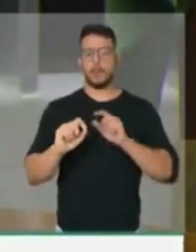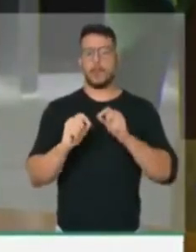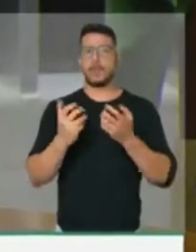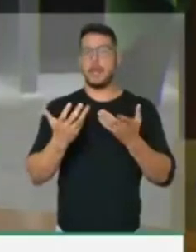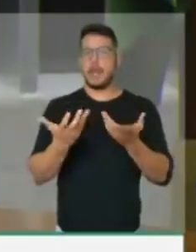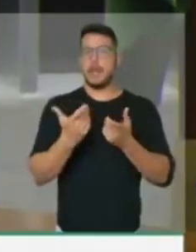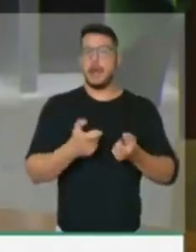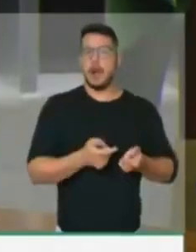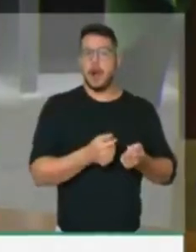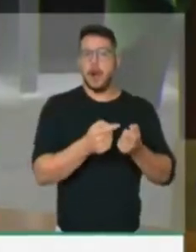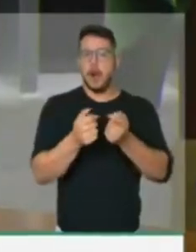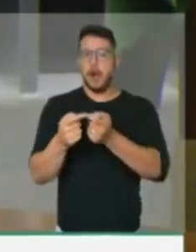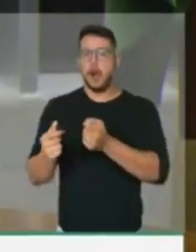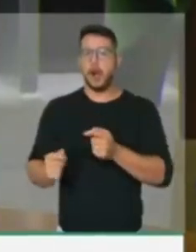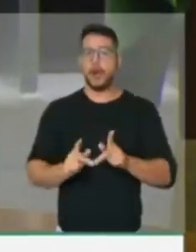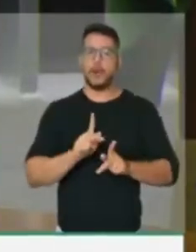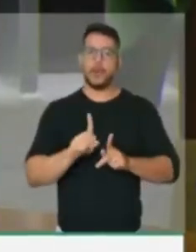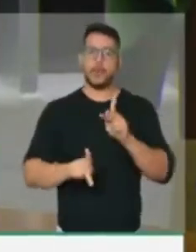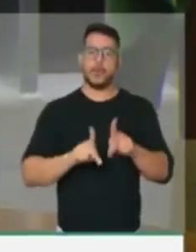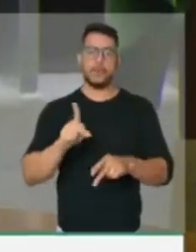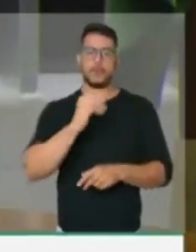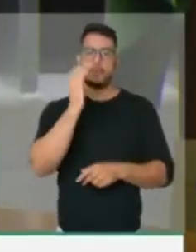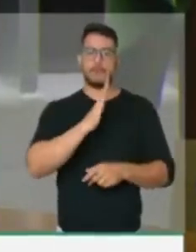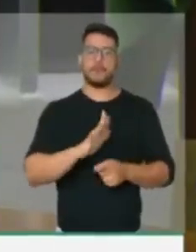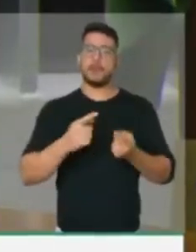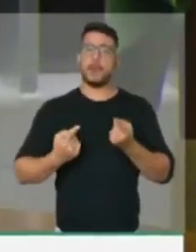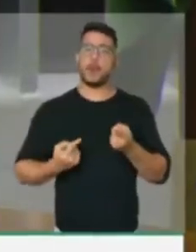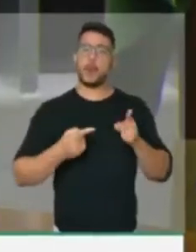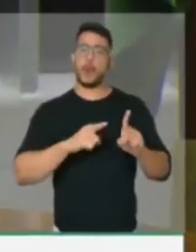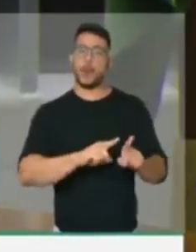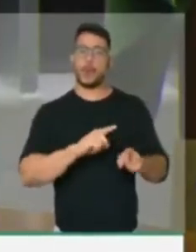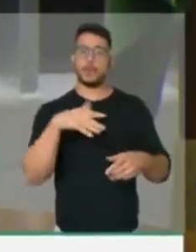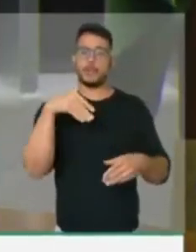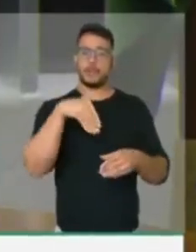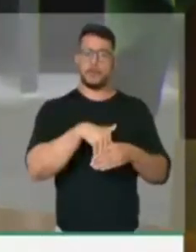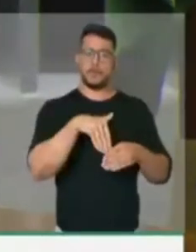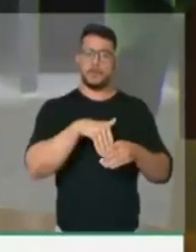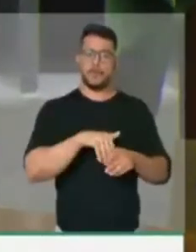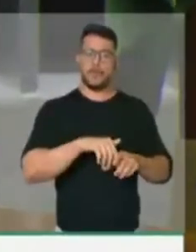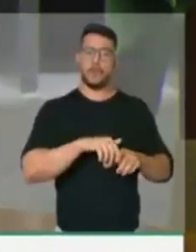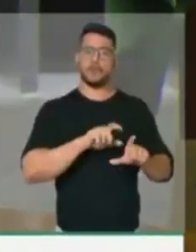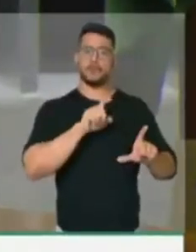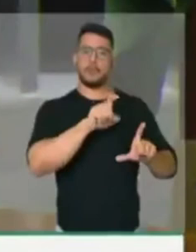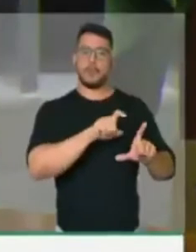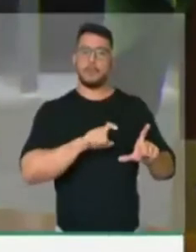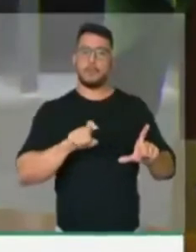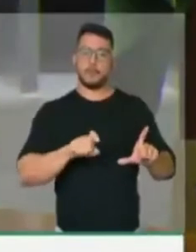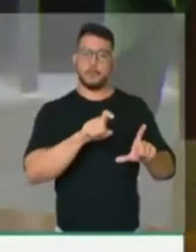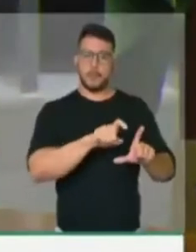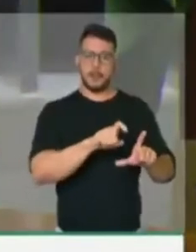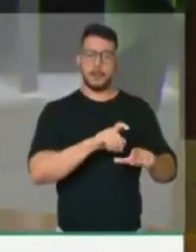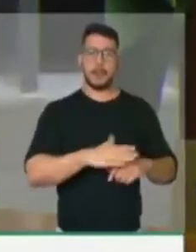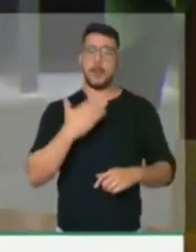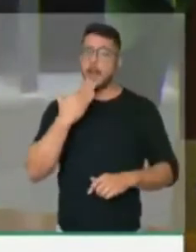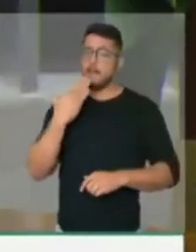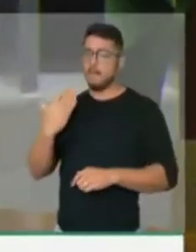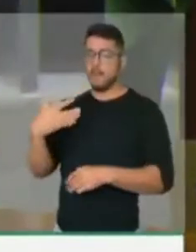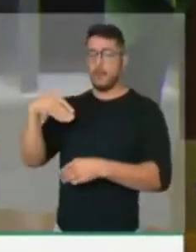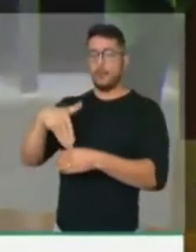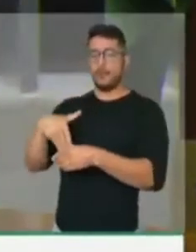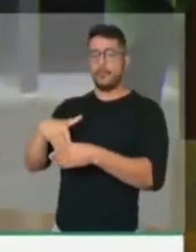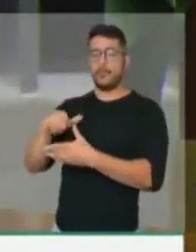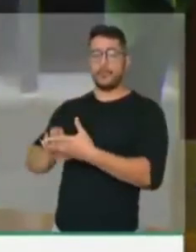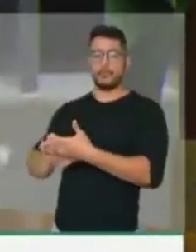povo brasileiro contra o voto eletrônico e a favor do voto impresso. E nessa narrativa o presidente